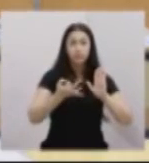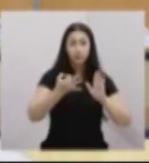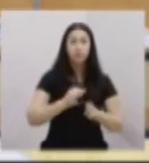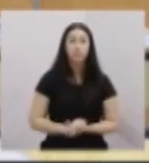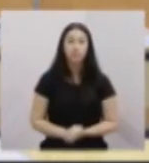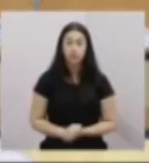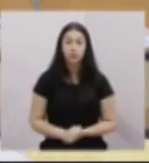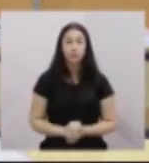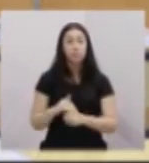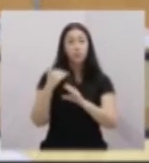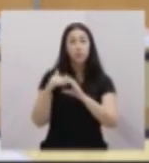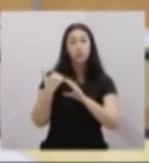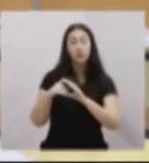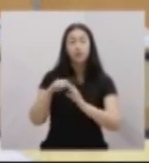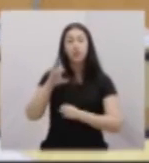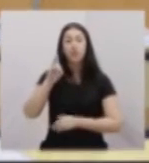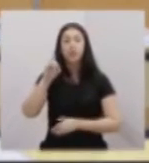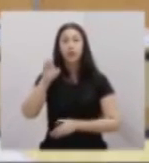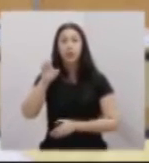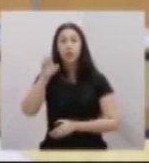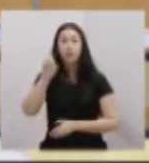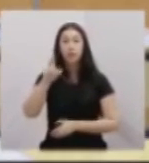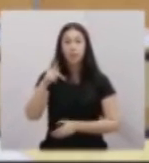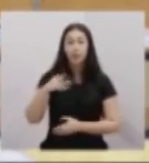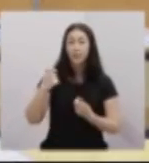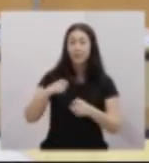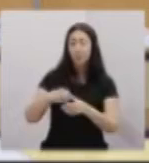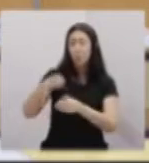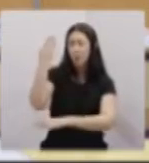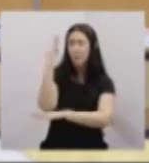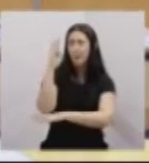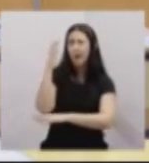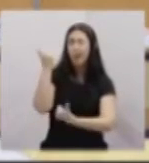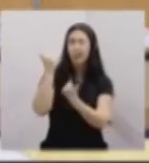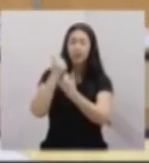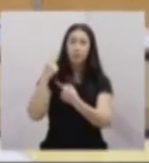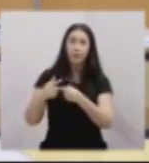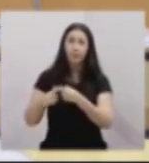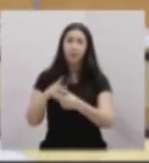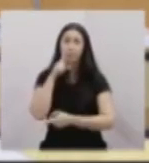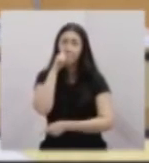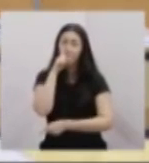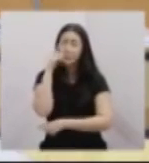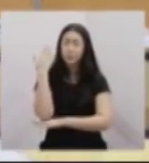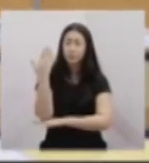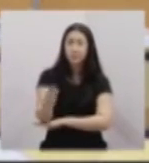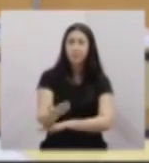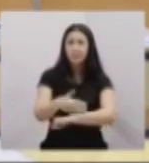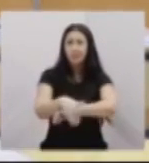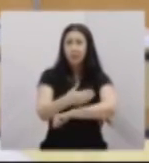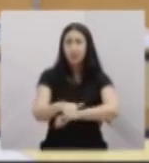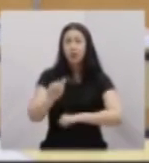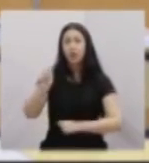regimentais, seja oficiado EDP, solicitando troca de poste de madeira que se encontra com risco de queda na